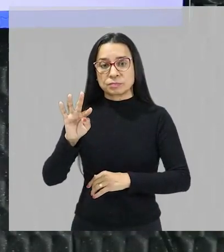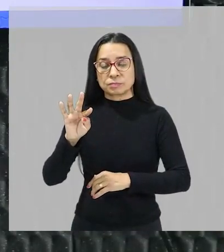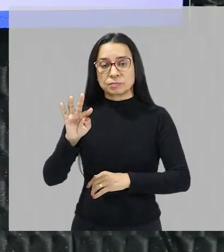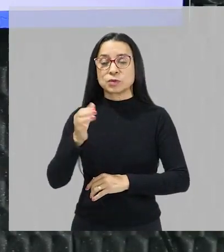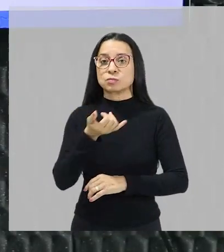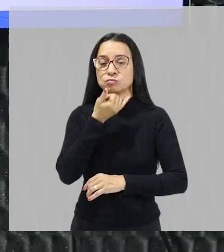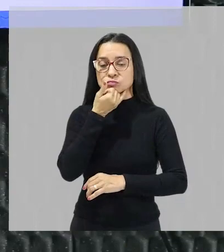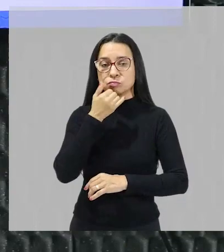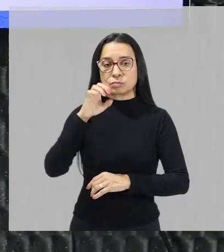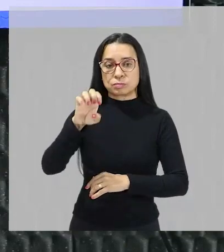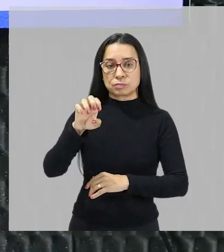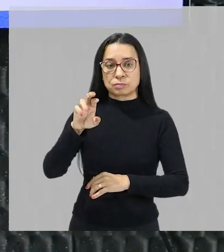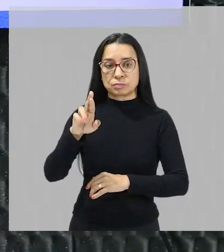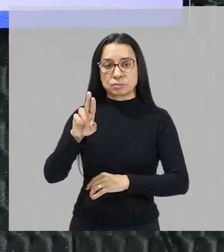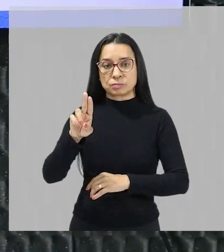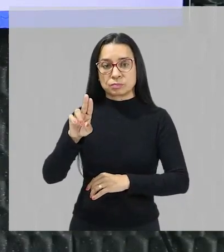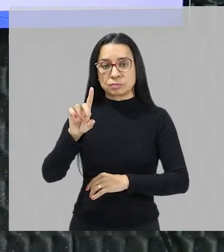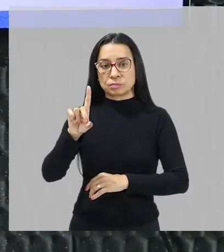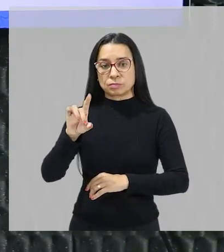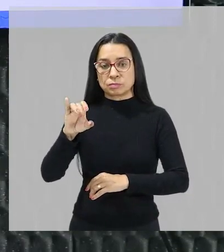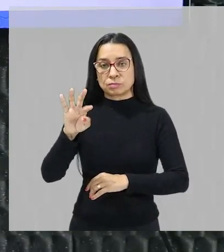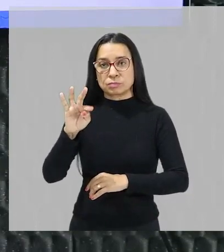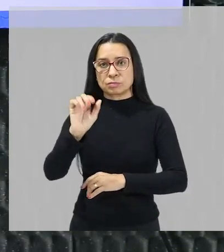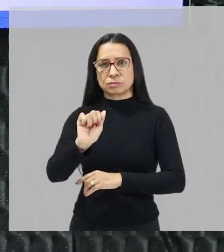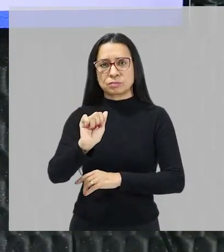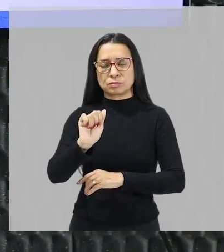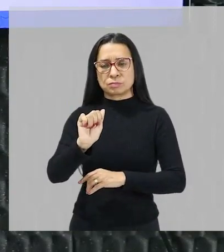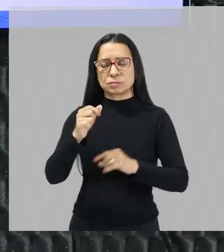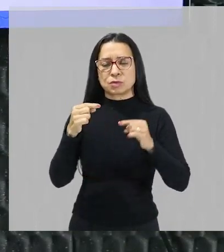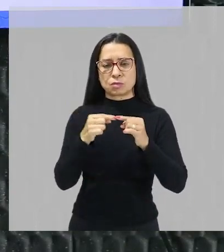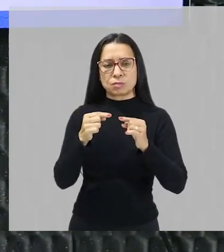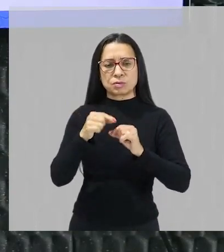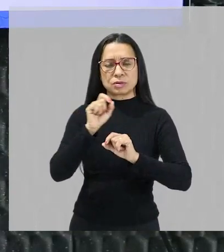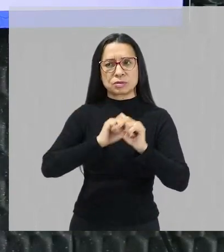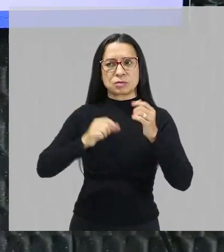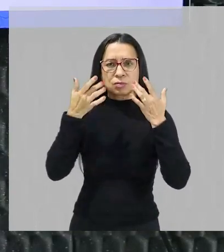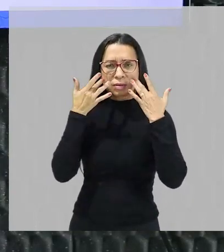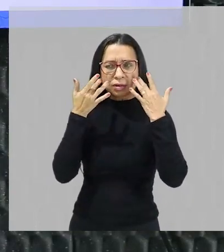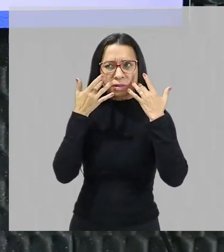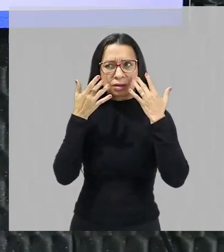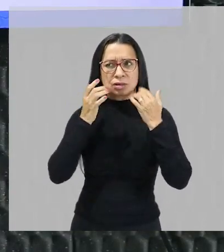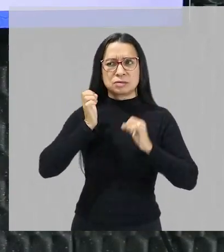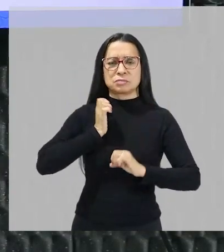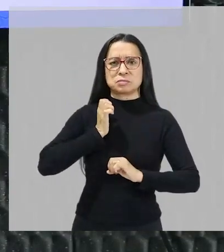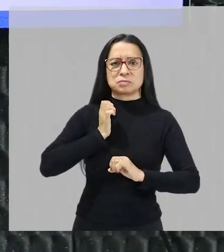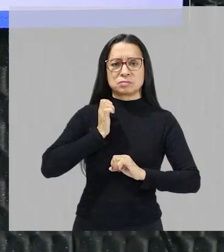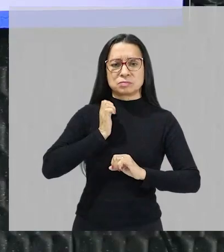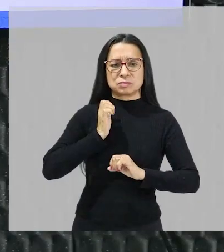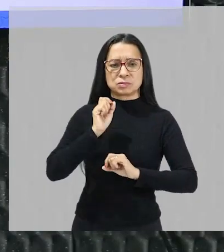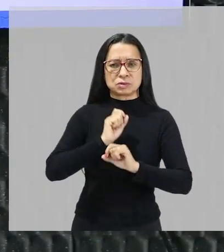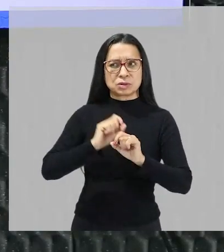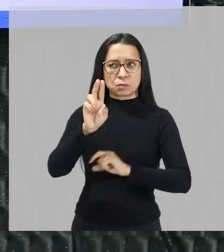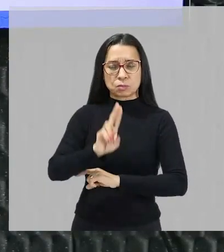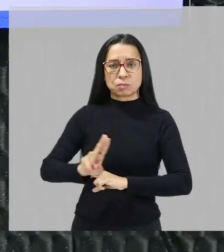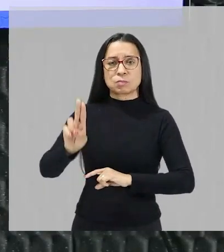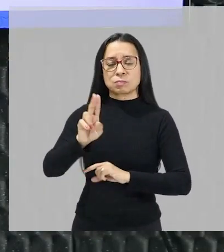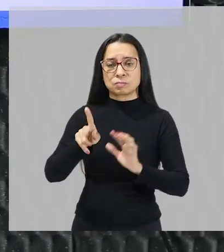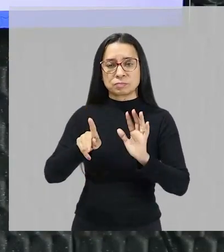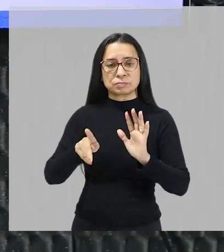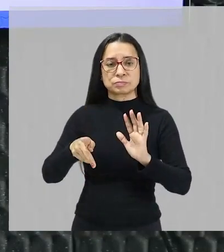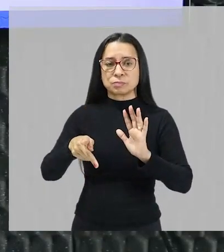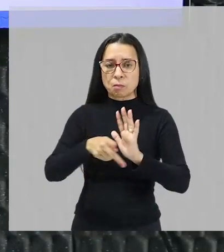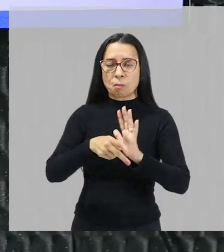de arte que é até mesmo elitista em algum ponto, né? Na sua produção, no seu consumo também, pelas elites e tal. Então a